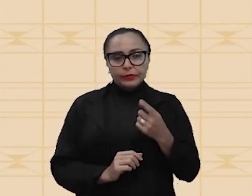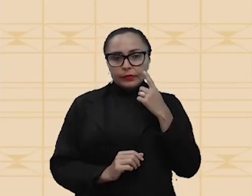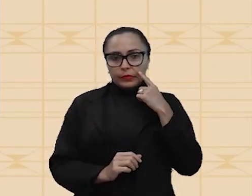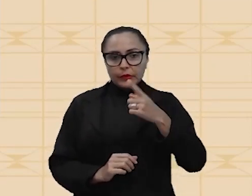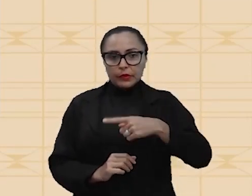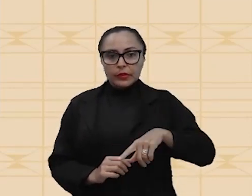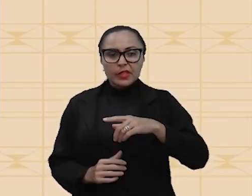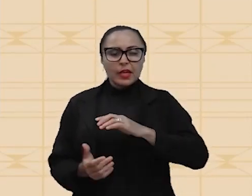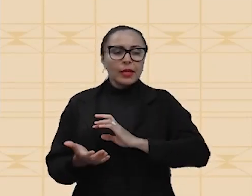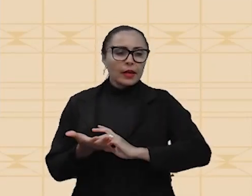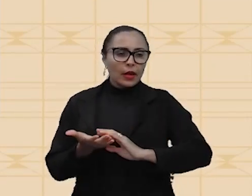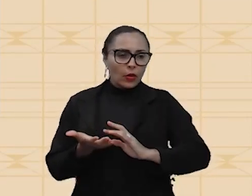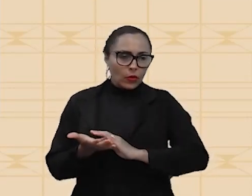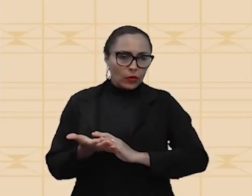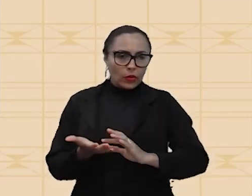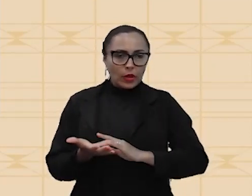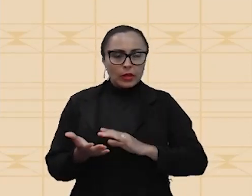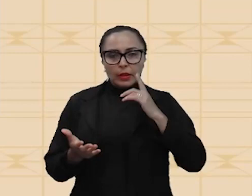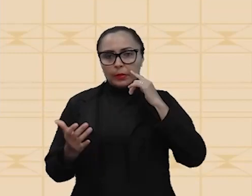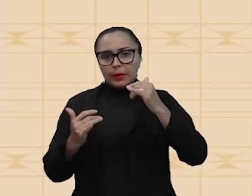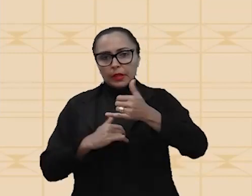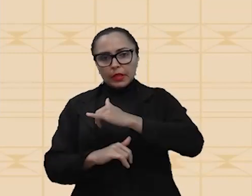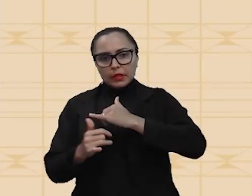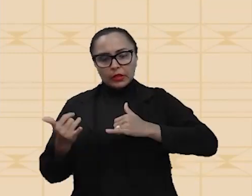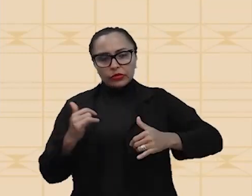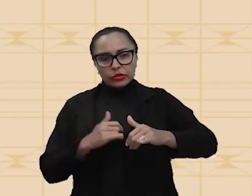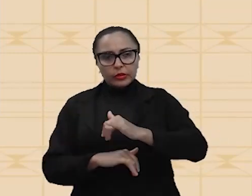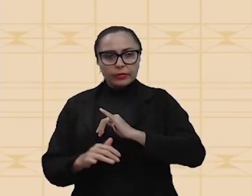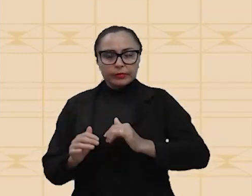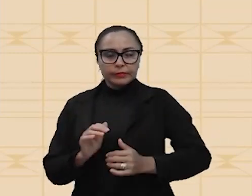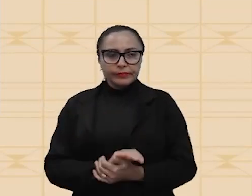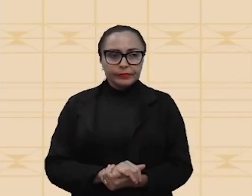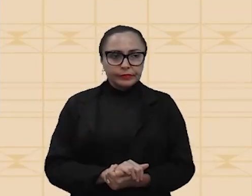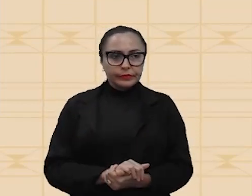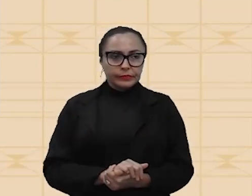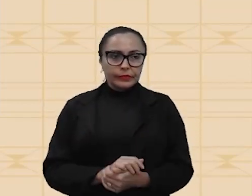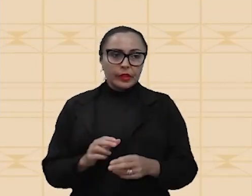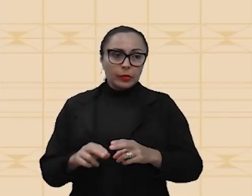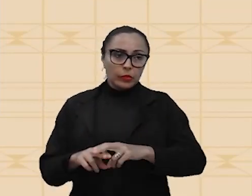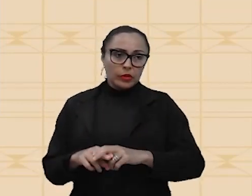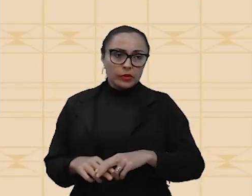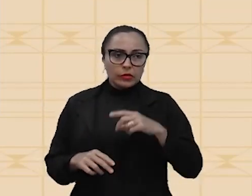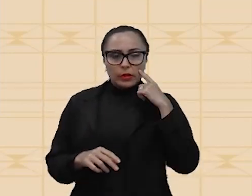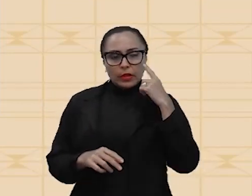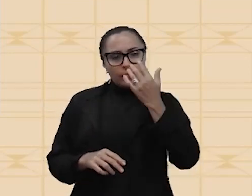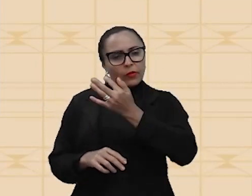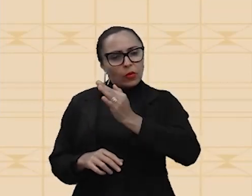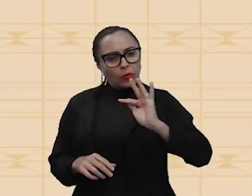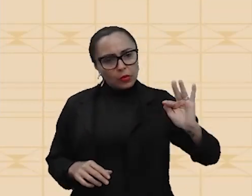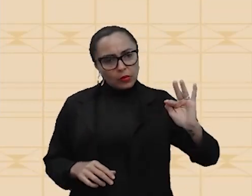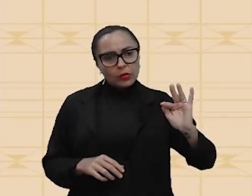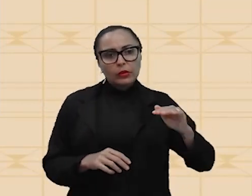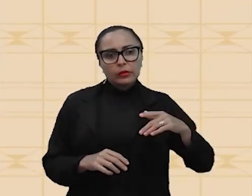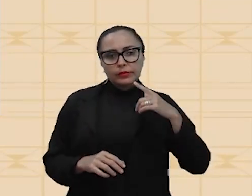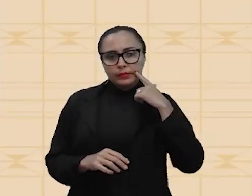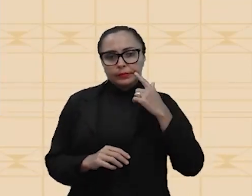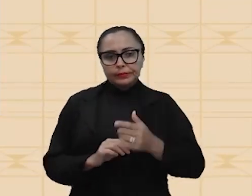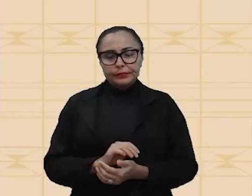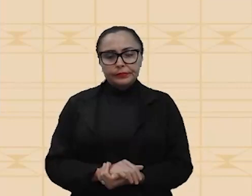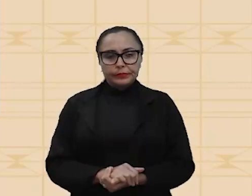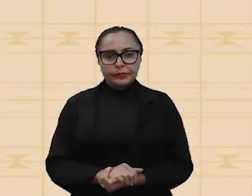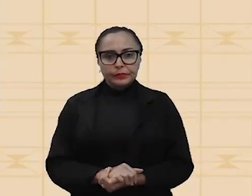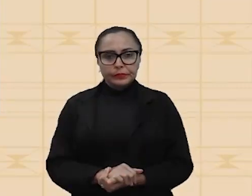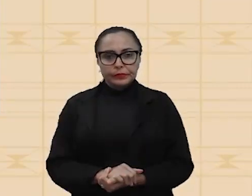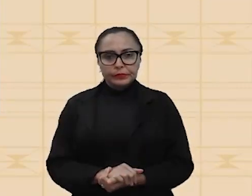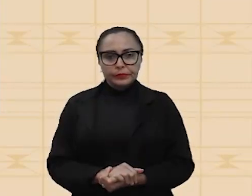calculada pela energia desse pequeno resistor. E é por isso que a gente tem a fórmula da DDP igual a força eletromotriz